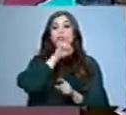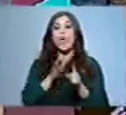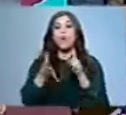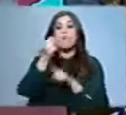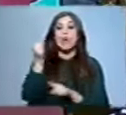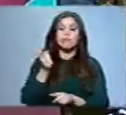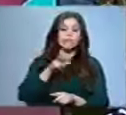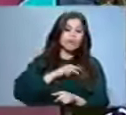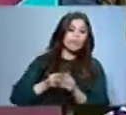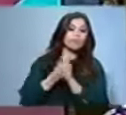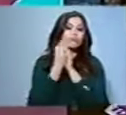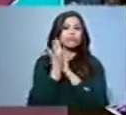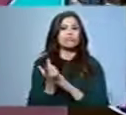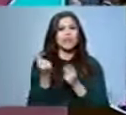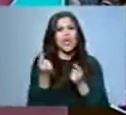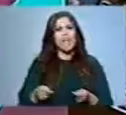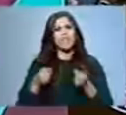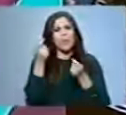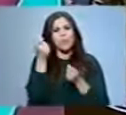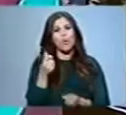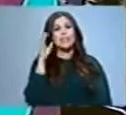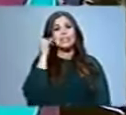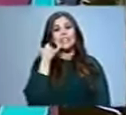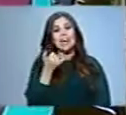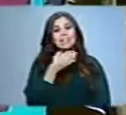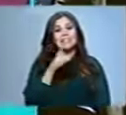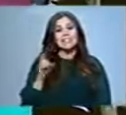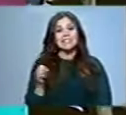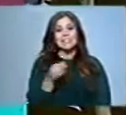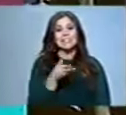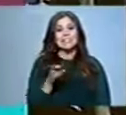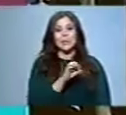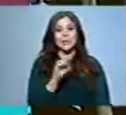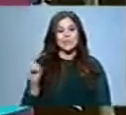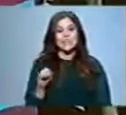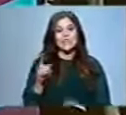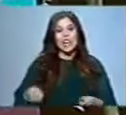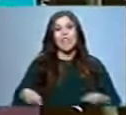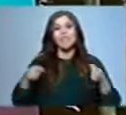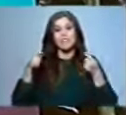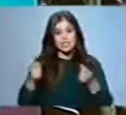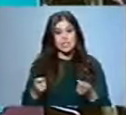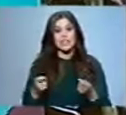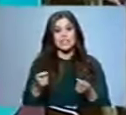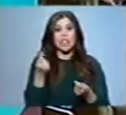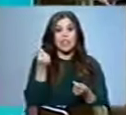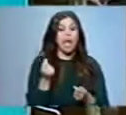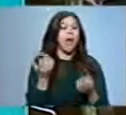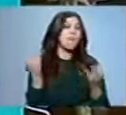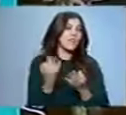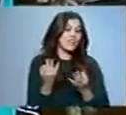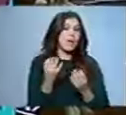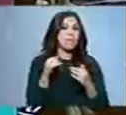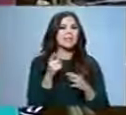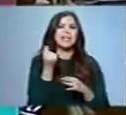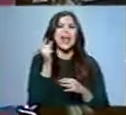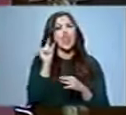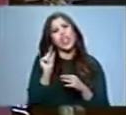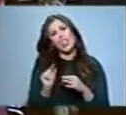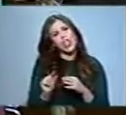por tão pouco dinheiro. Yeah. Ligando o 760 100 800 está a gastar dinheiro. Sim, isto é certo. Muito pouco. Mas